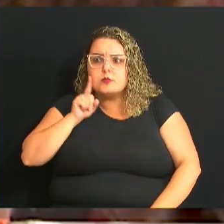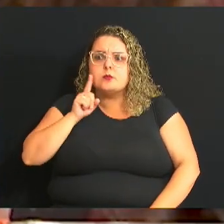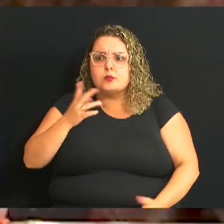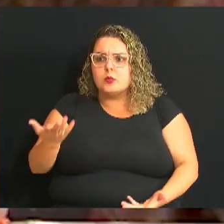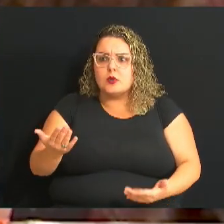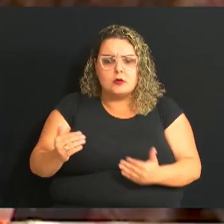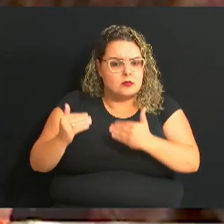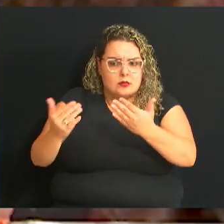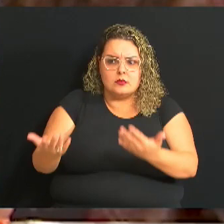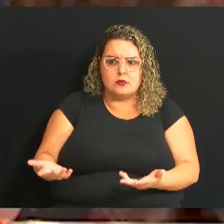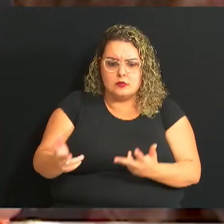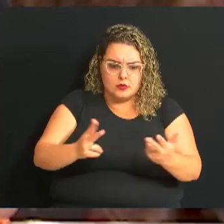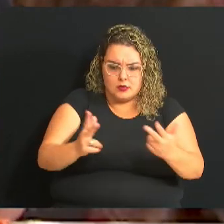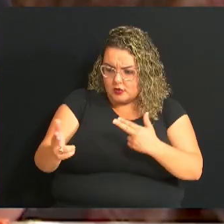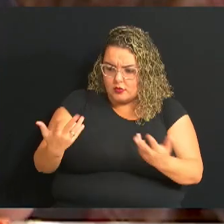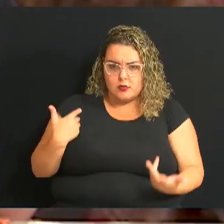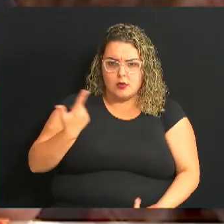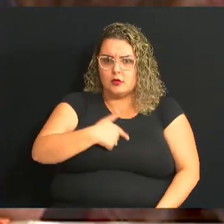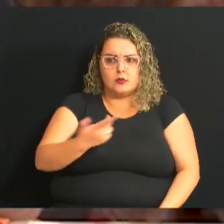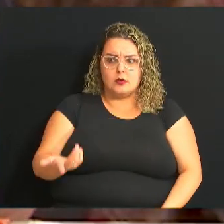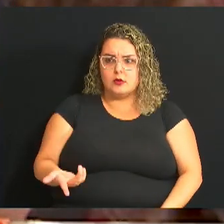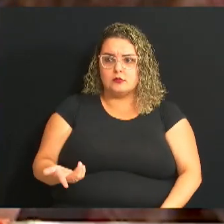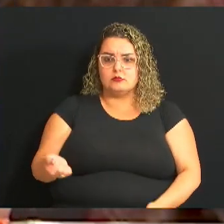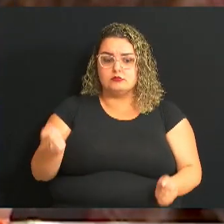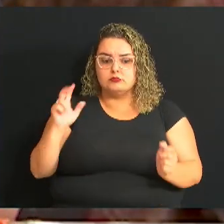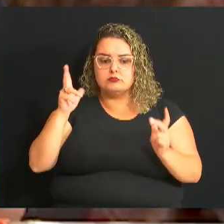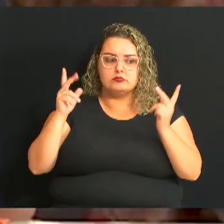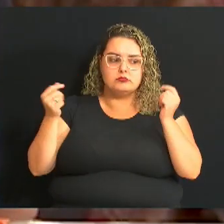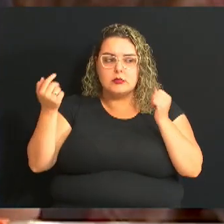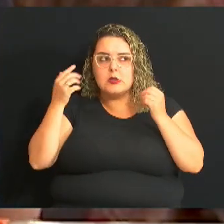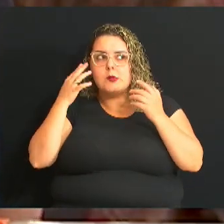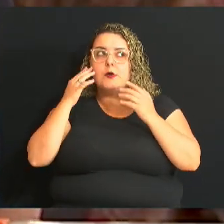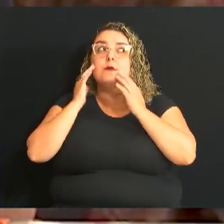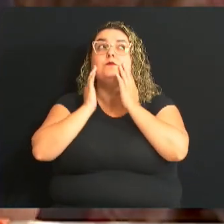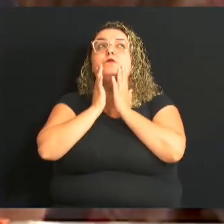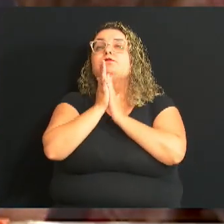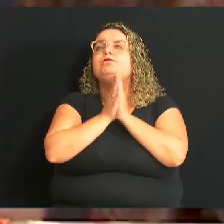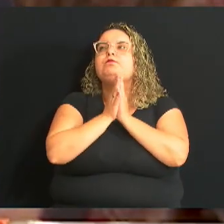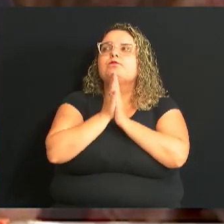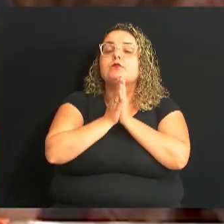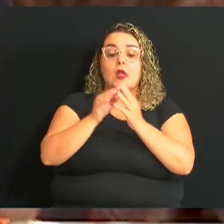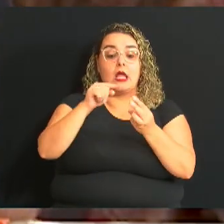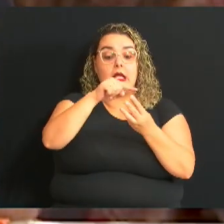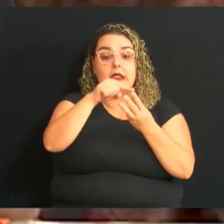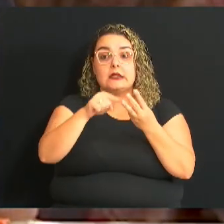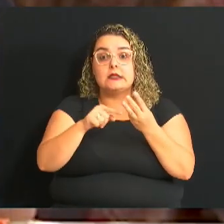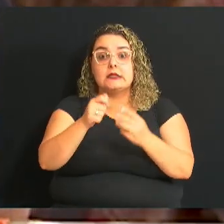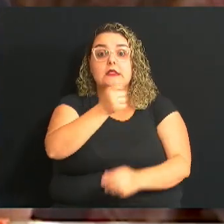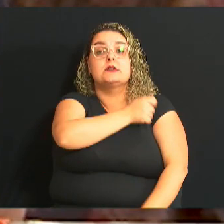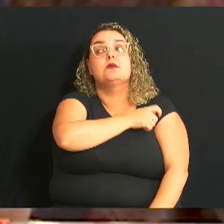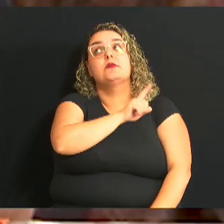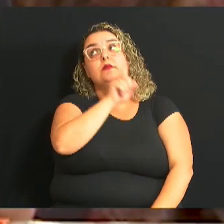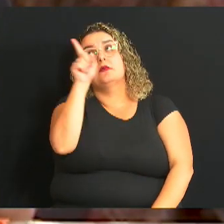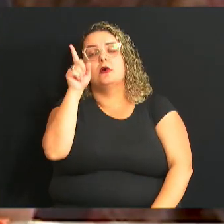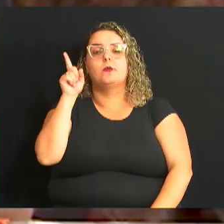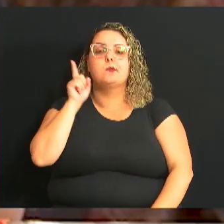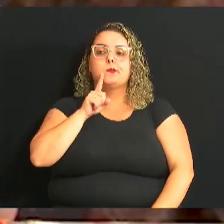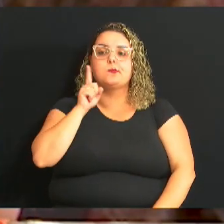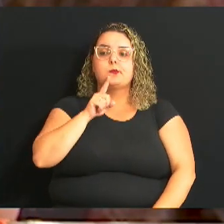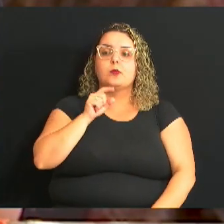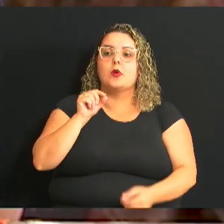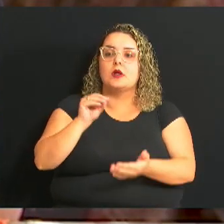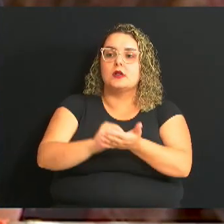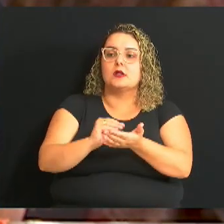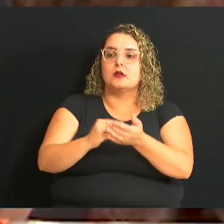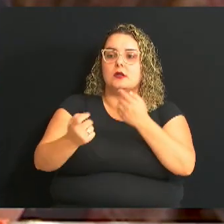vocês estão igual a gente. E começou a despertar aquela minhoquinha, tá? E 3 alunos foram para os Estados Unidos e na última entrevista, 2